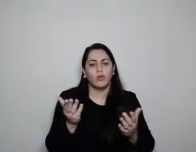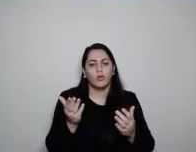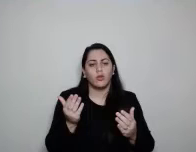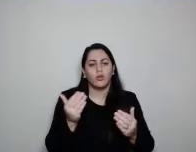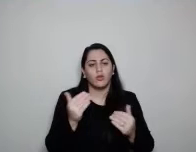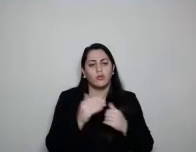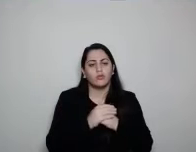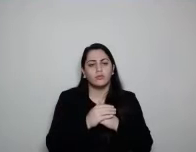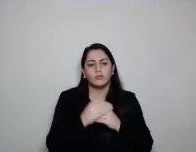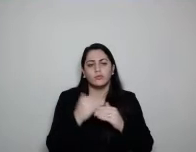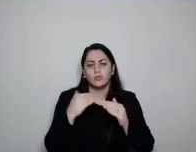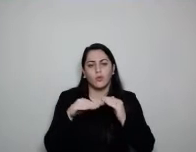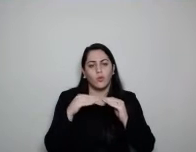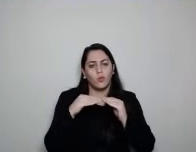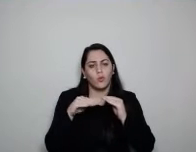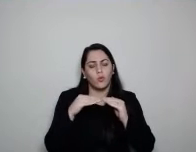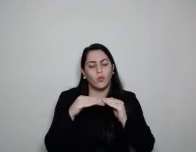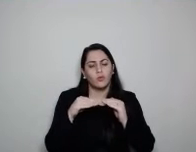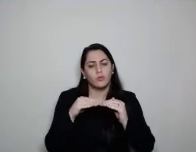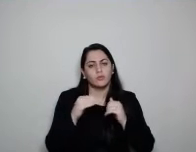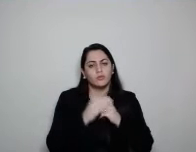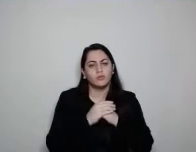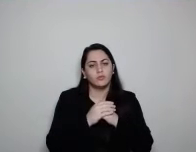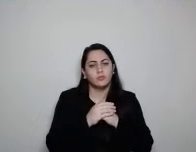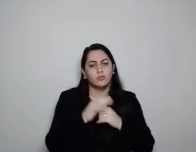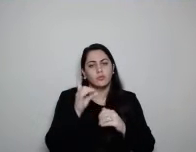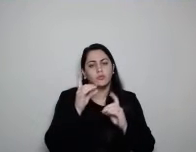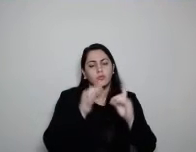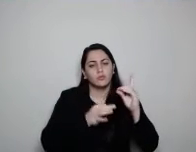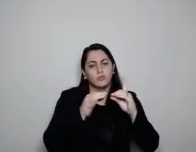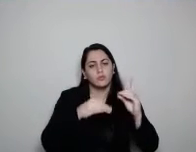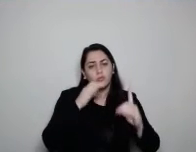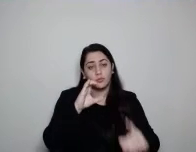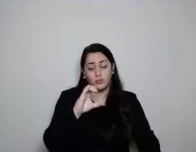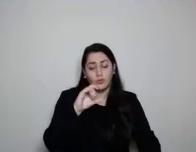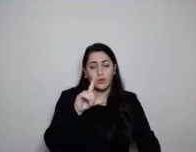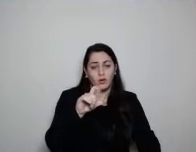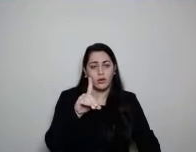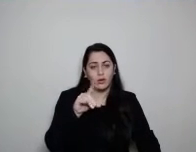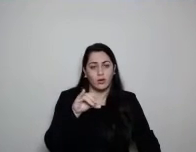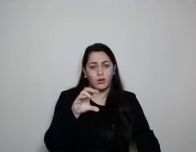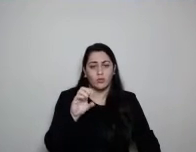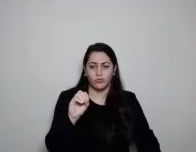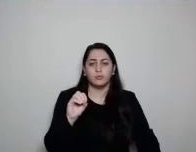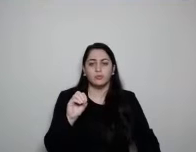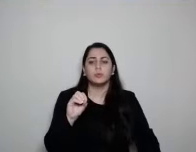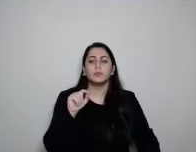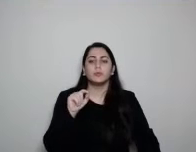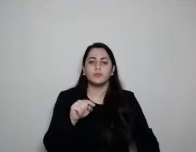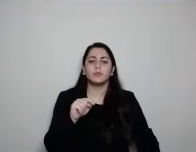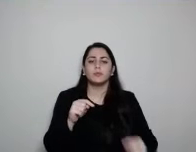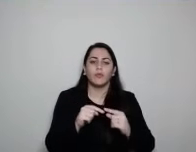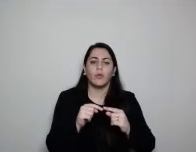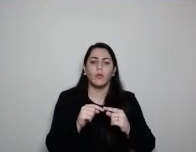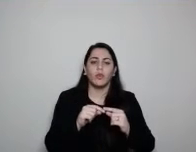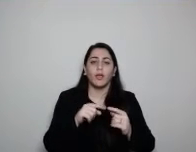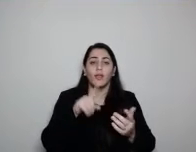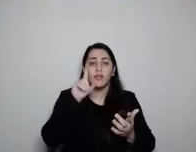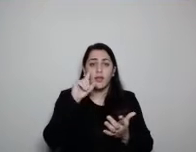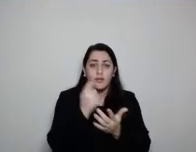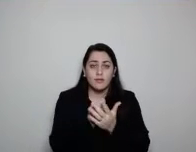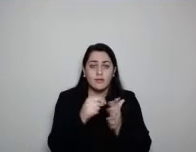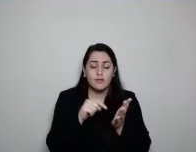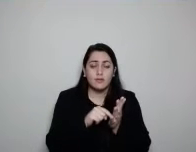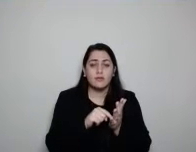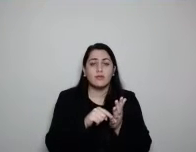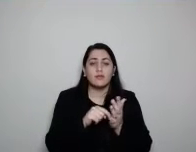com a divergência do desembargador Cláudio, a partir do momento em que a sentença diz: